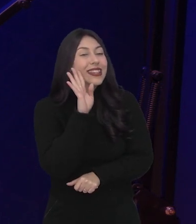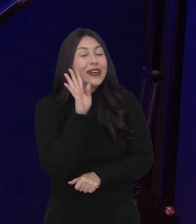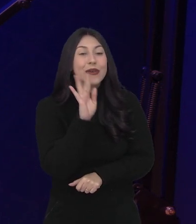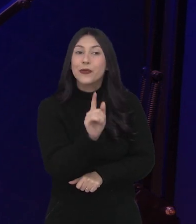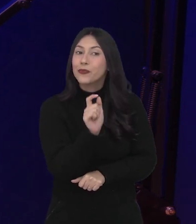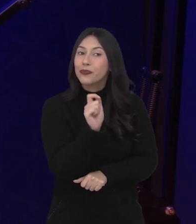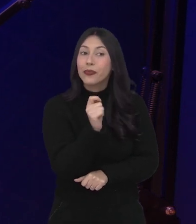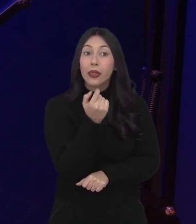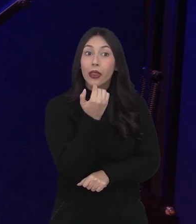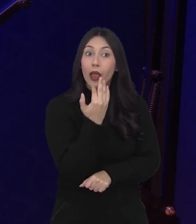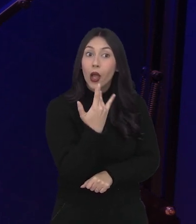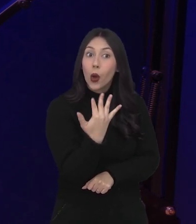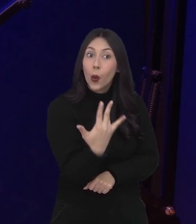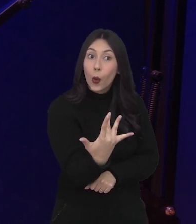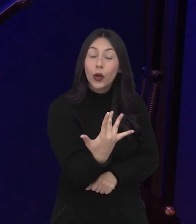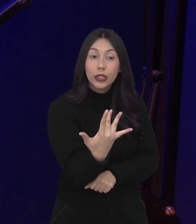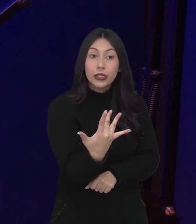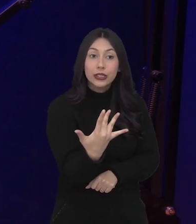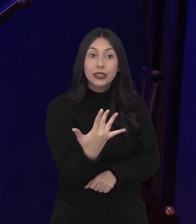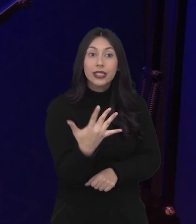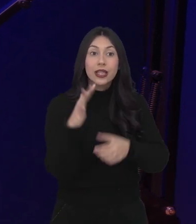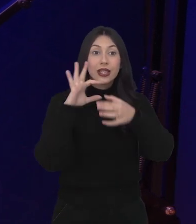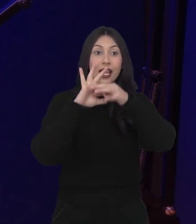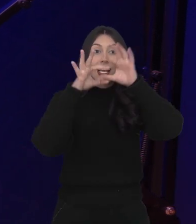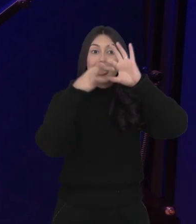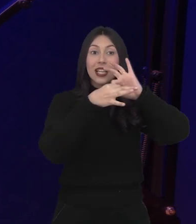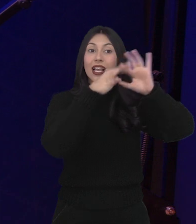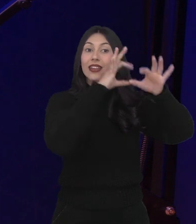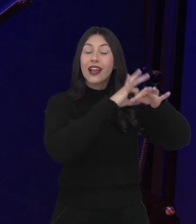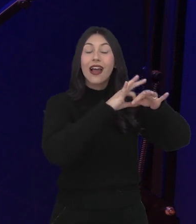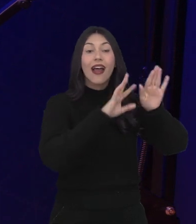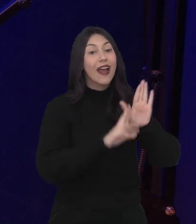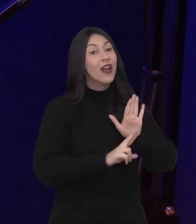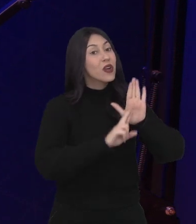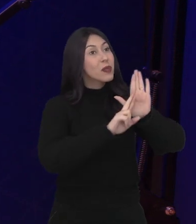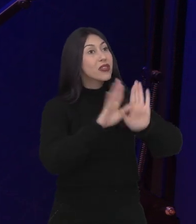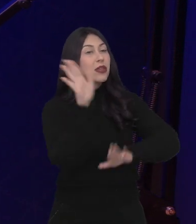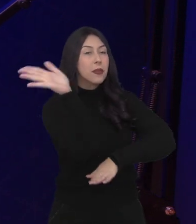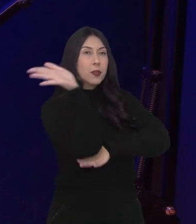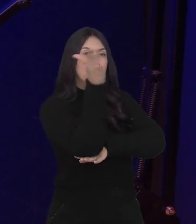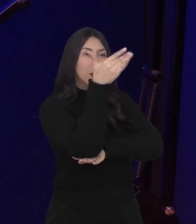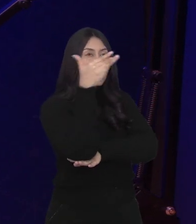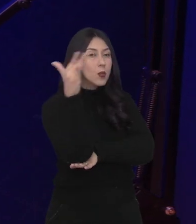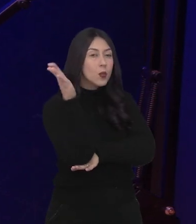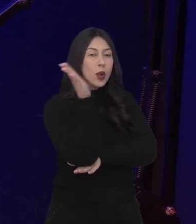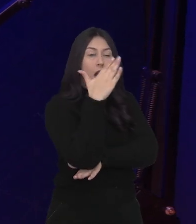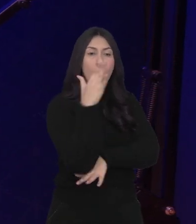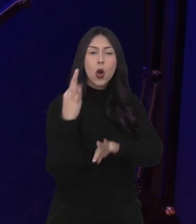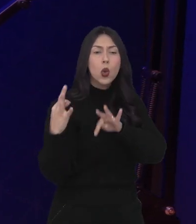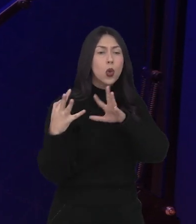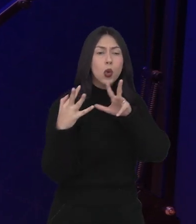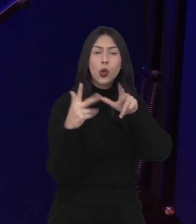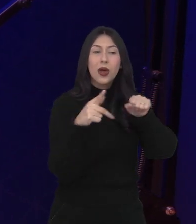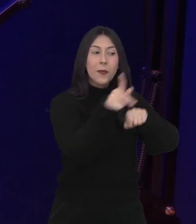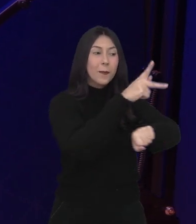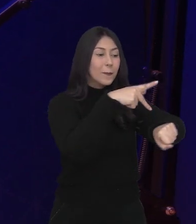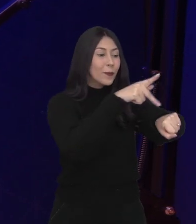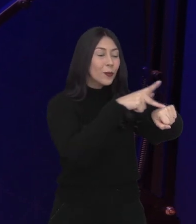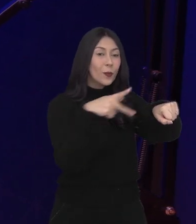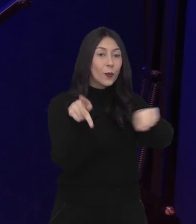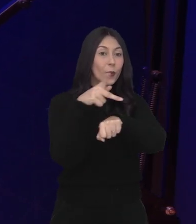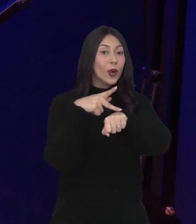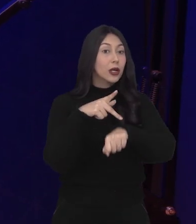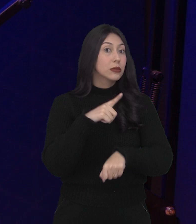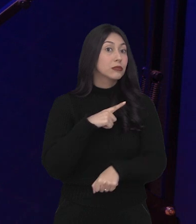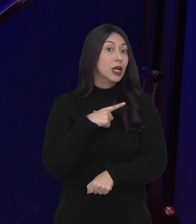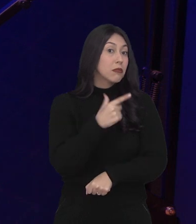as cores, né, dos símbolos das Olimpíadas representam as bandeiras, né? Todos os países que participam das Olimpíadas